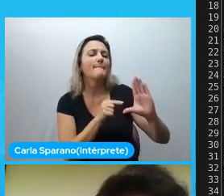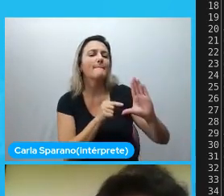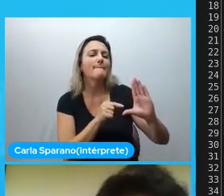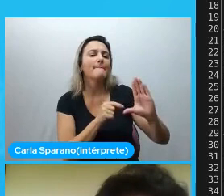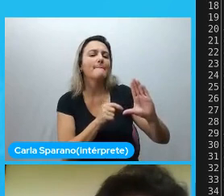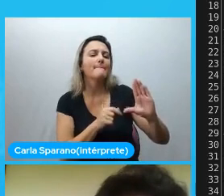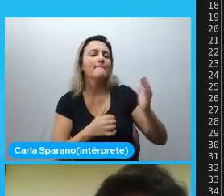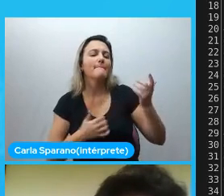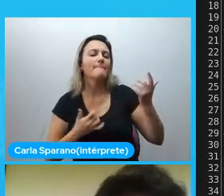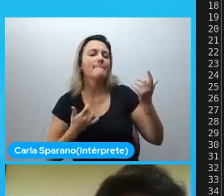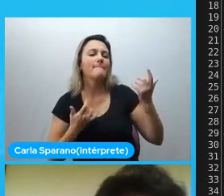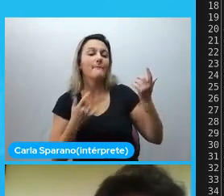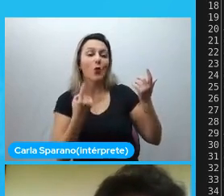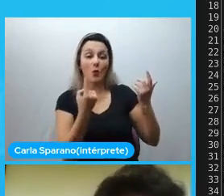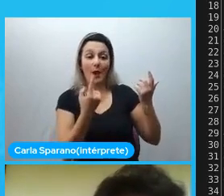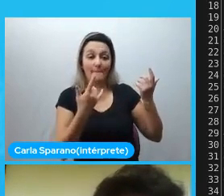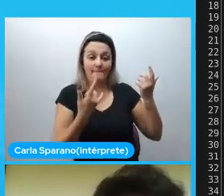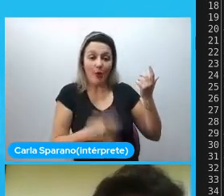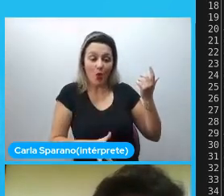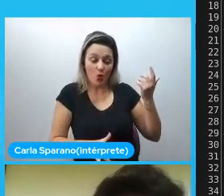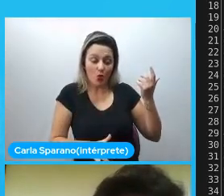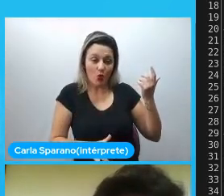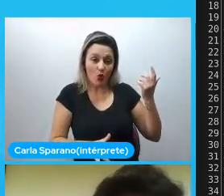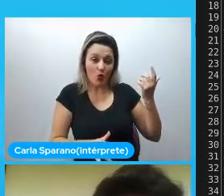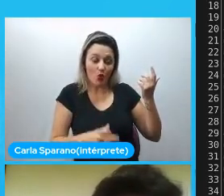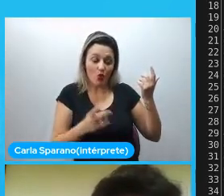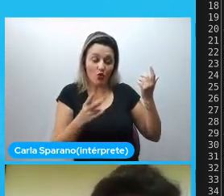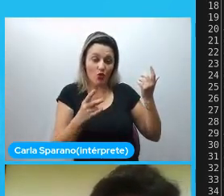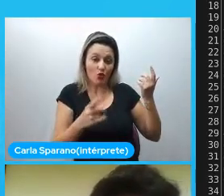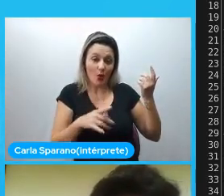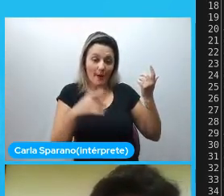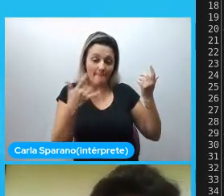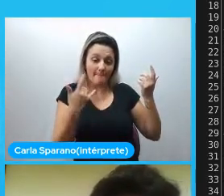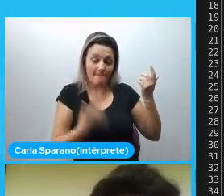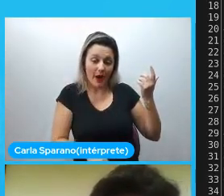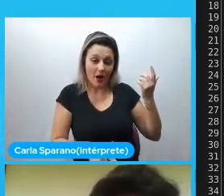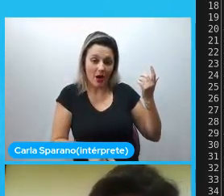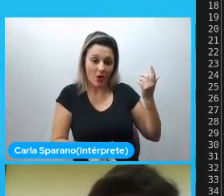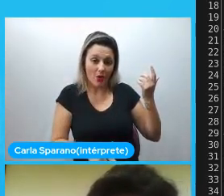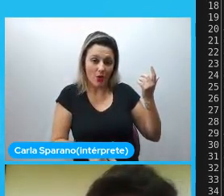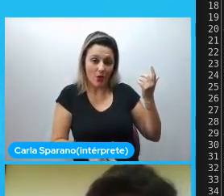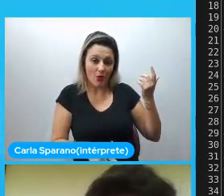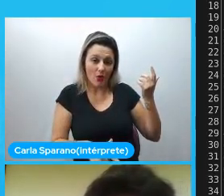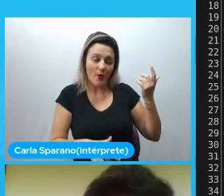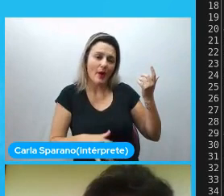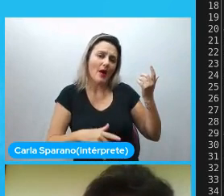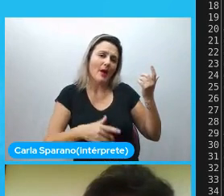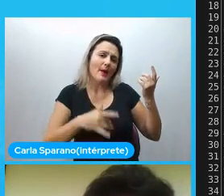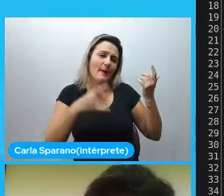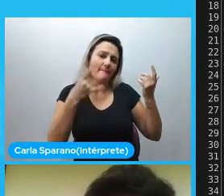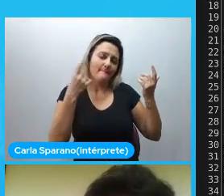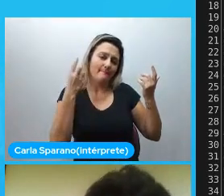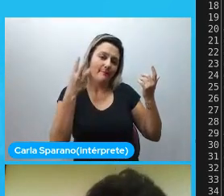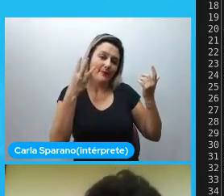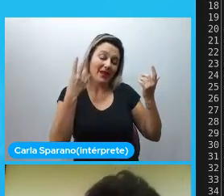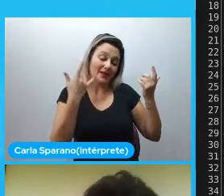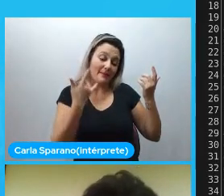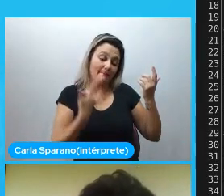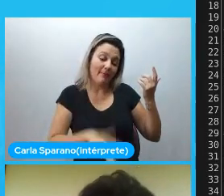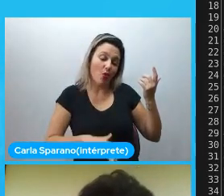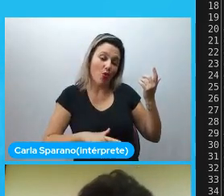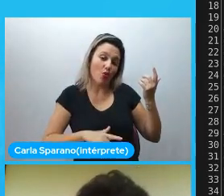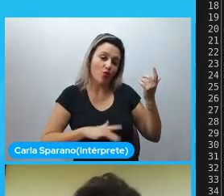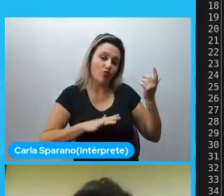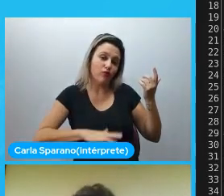Esse var.r, ele fica 4 batidas valendo 0 e depois ele fica 4 batidas valendo menos 1. Não, aqui tem que ser